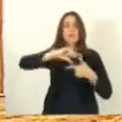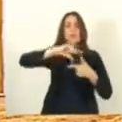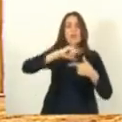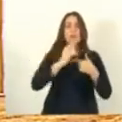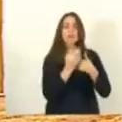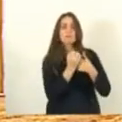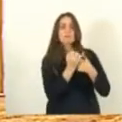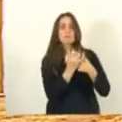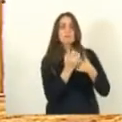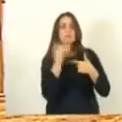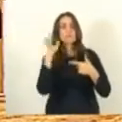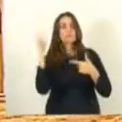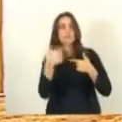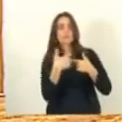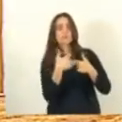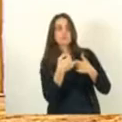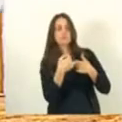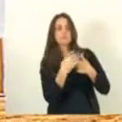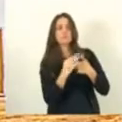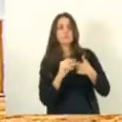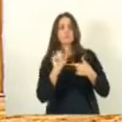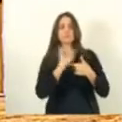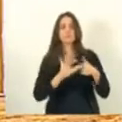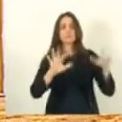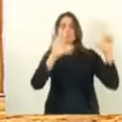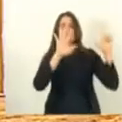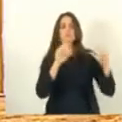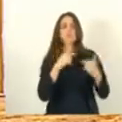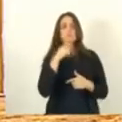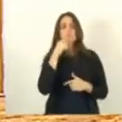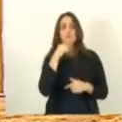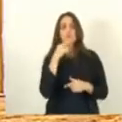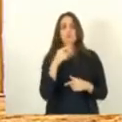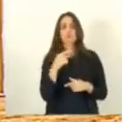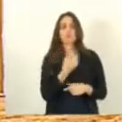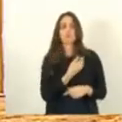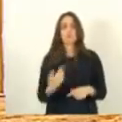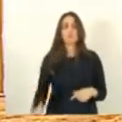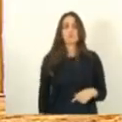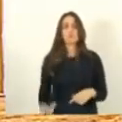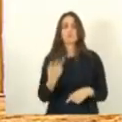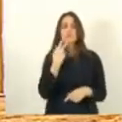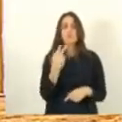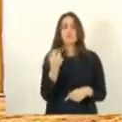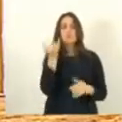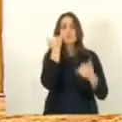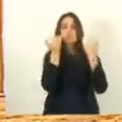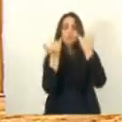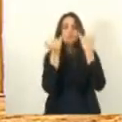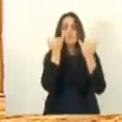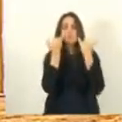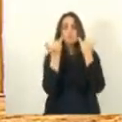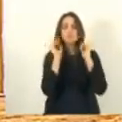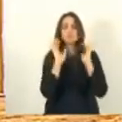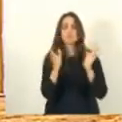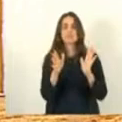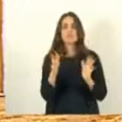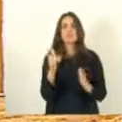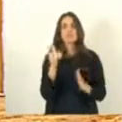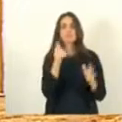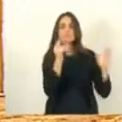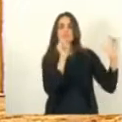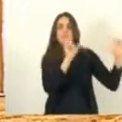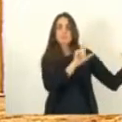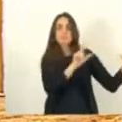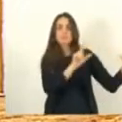desse tipo. E quando o governo alega que essas informações, as informações constantes já são suficientes,